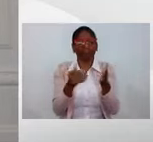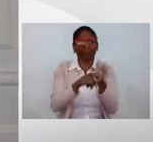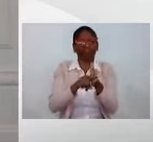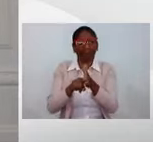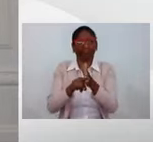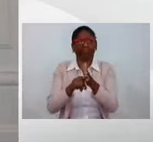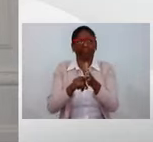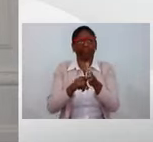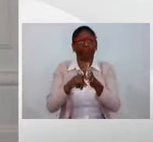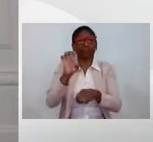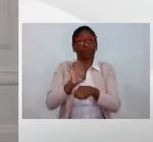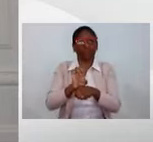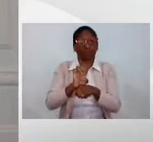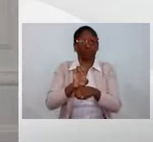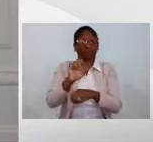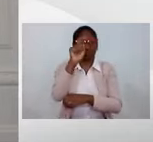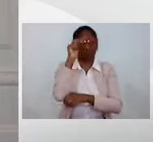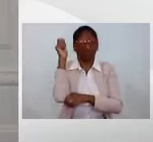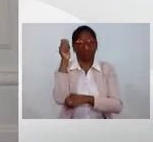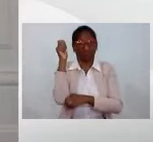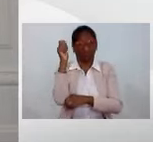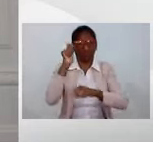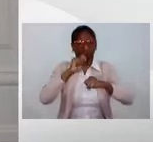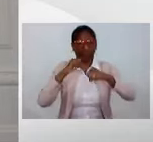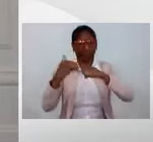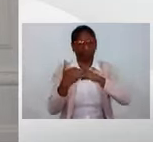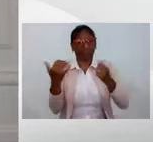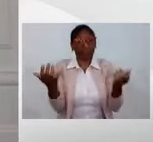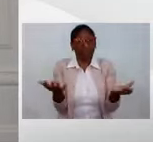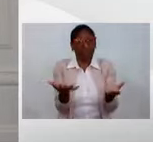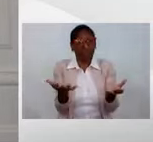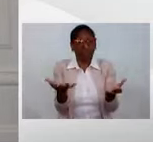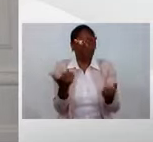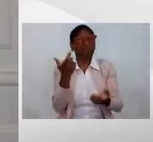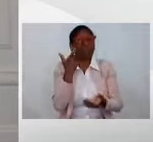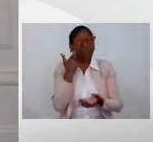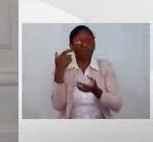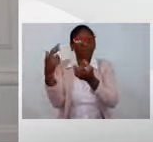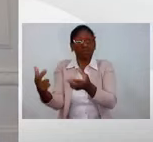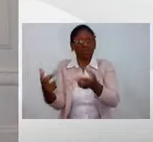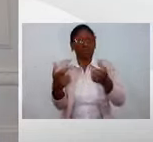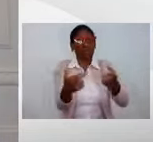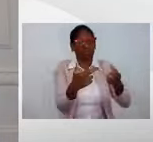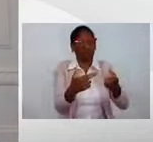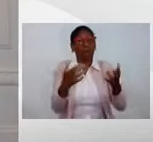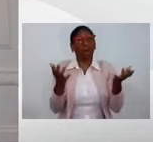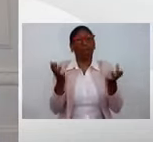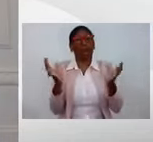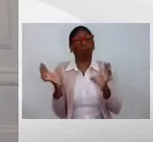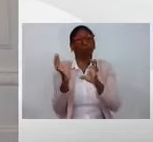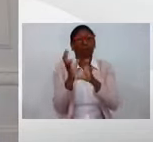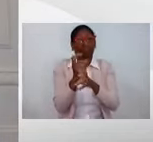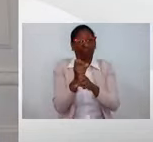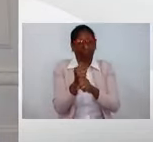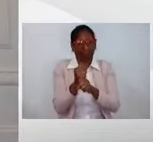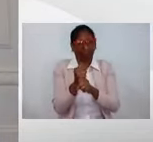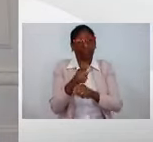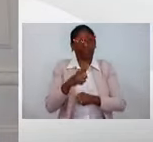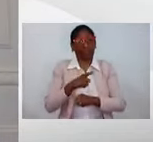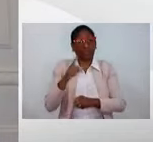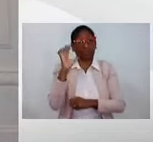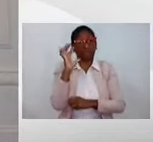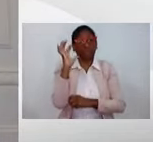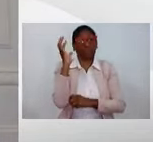relação ao coronavírus, e a gente destaca isso para as regiões, e agora a gente tem uma nova